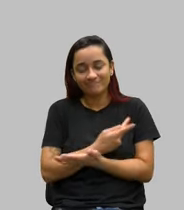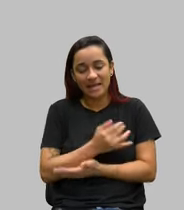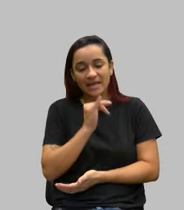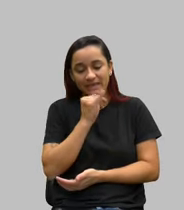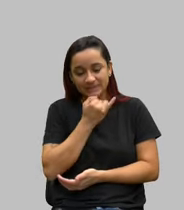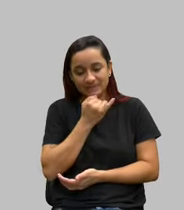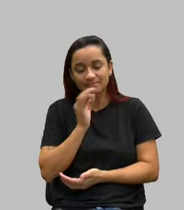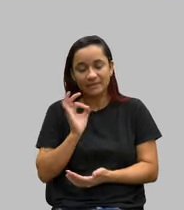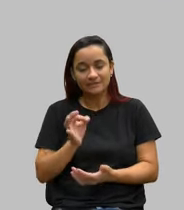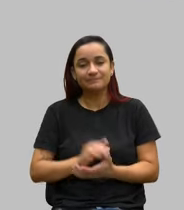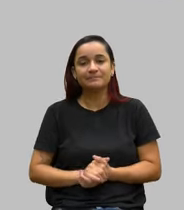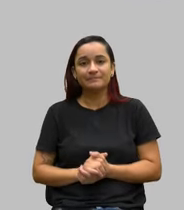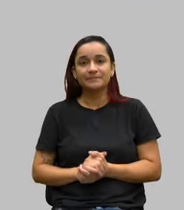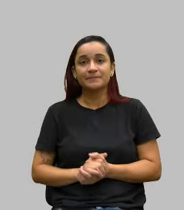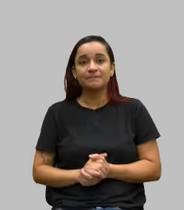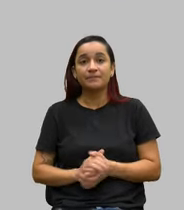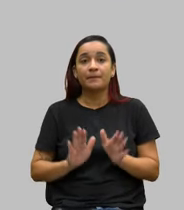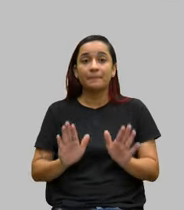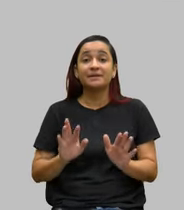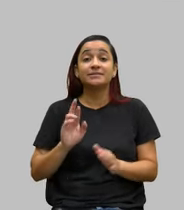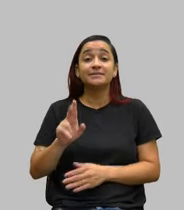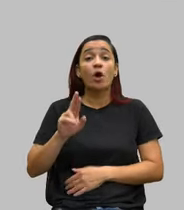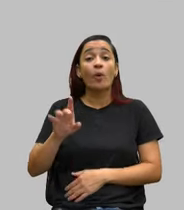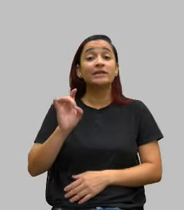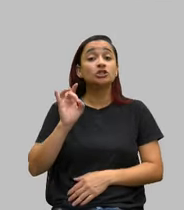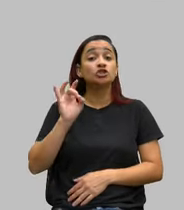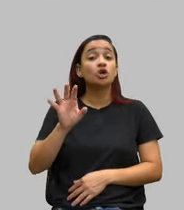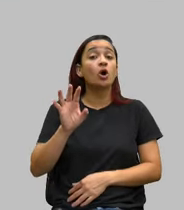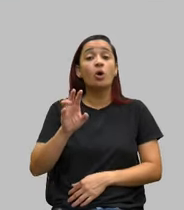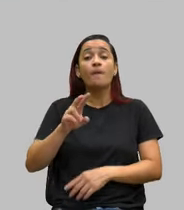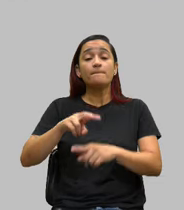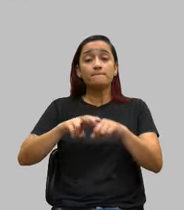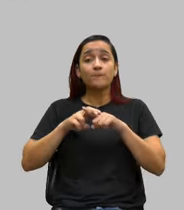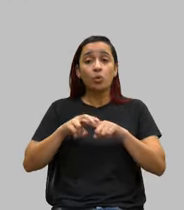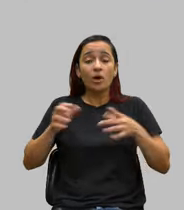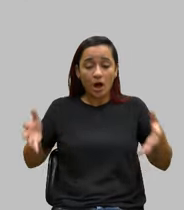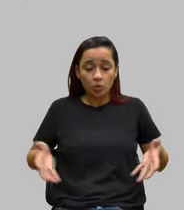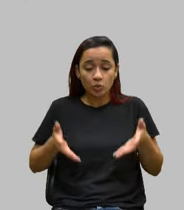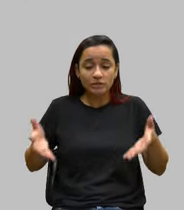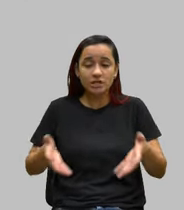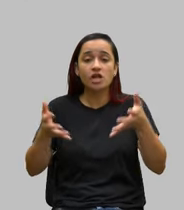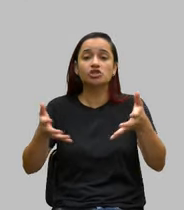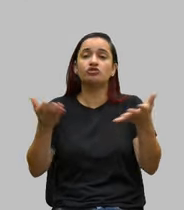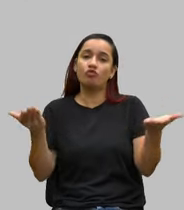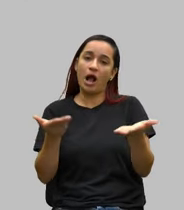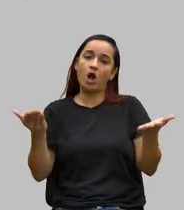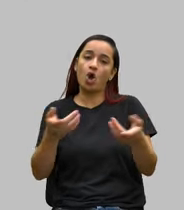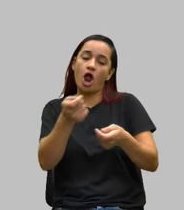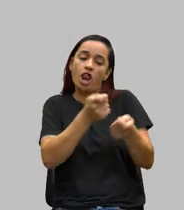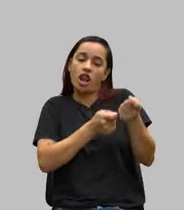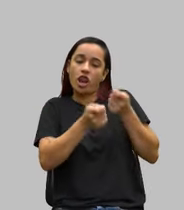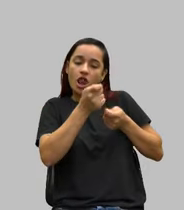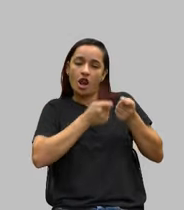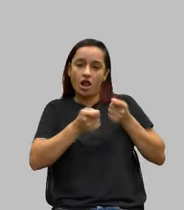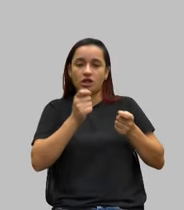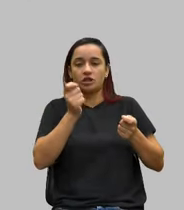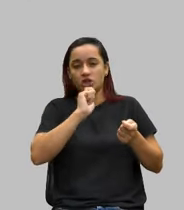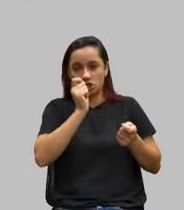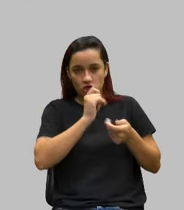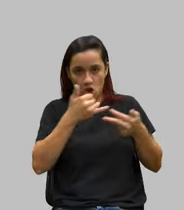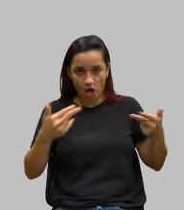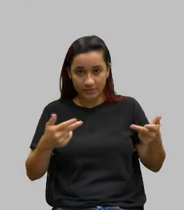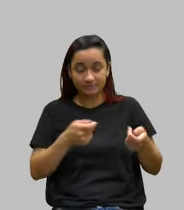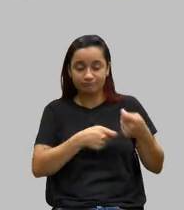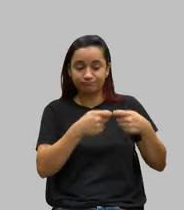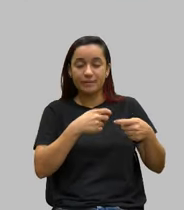profundamente não só em virtude do incentivo escancarado agora ao tráfico de droga mas muito mas